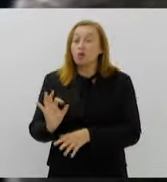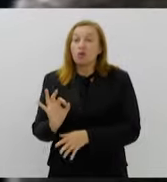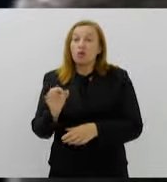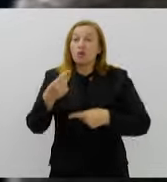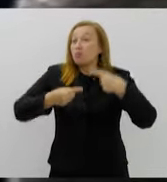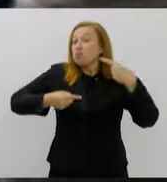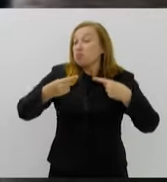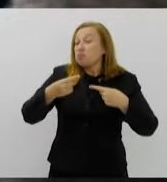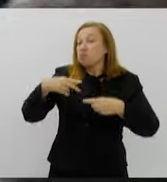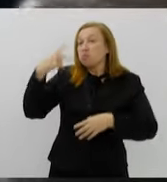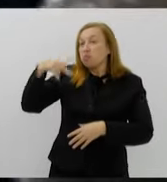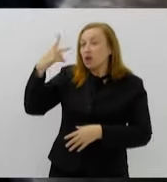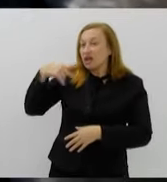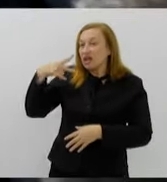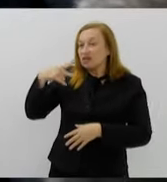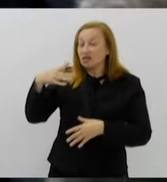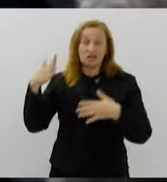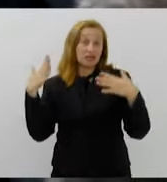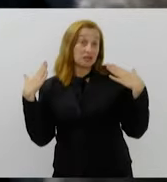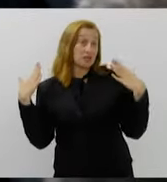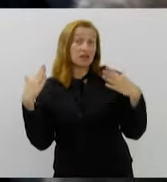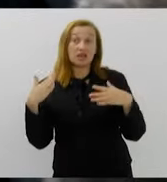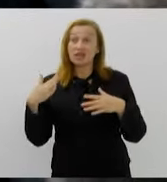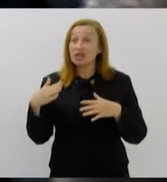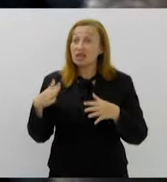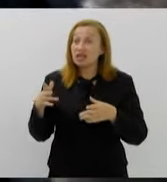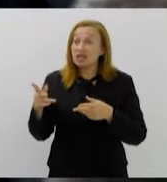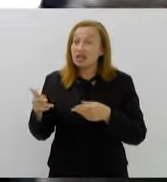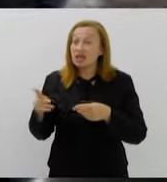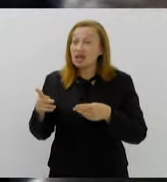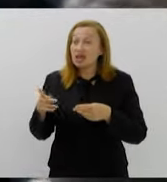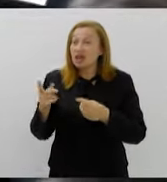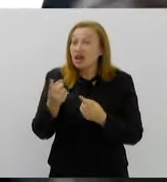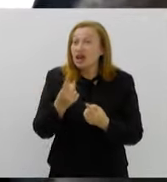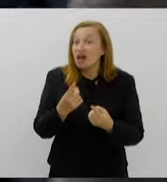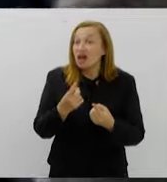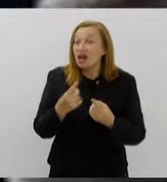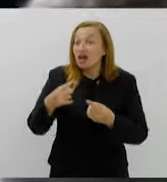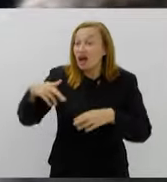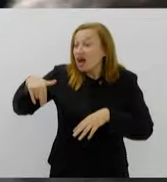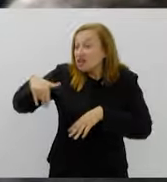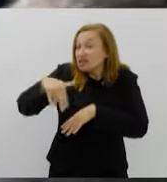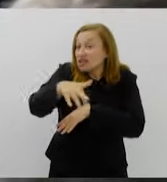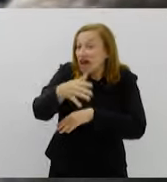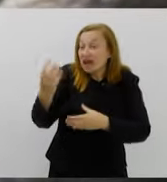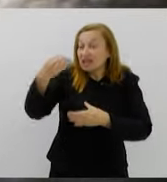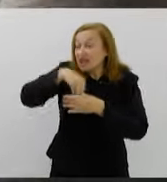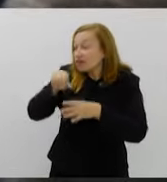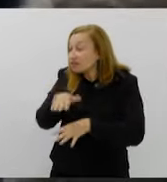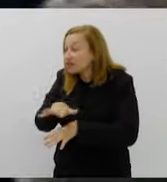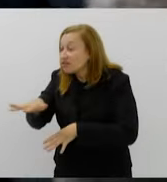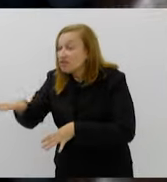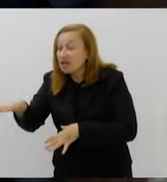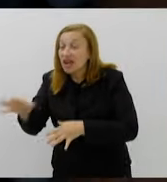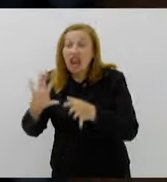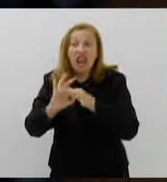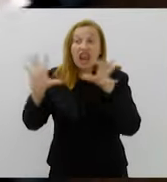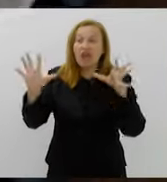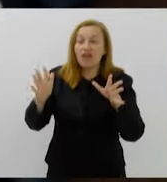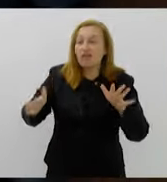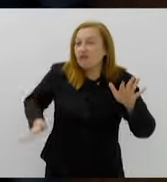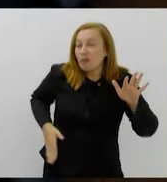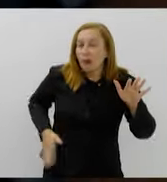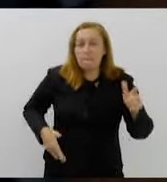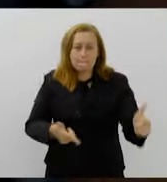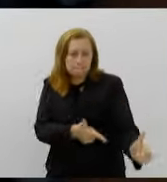transitarem livremente livremente pelas comunidades com vagabundos com fuzis Essa